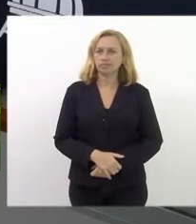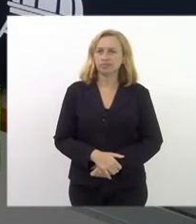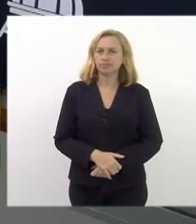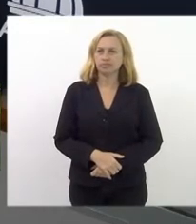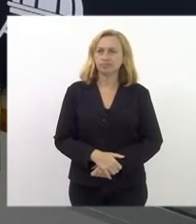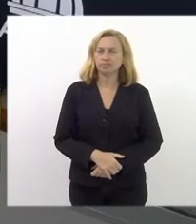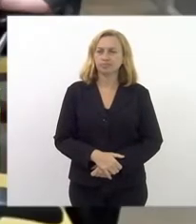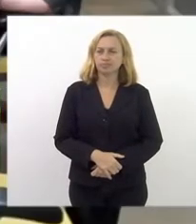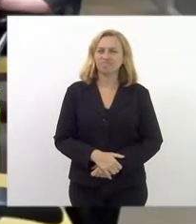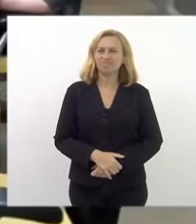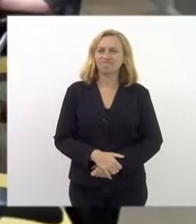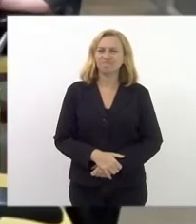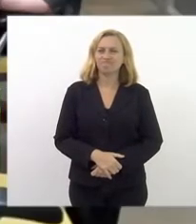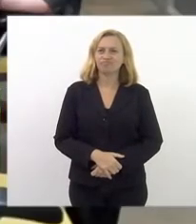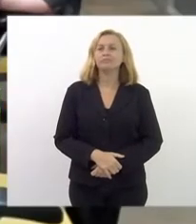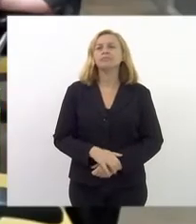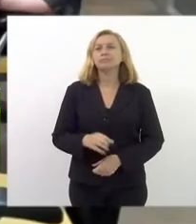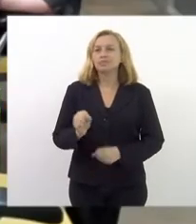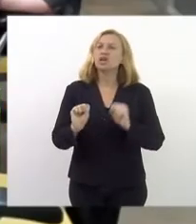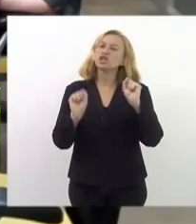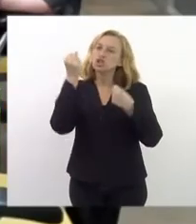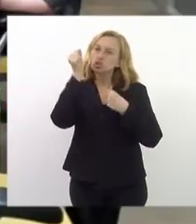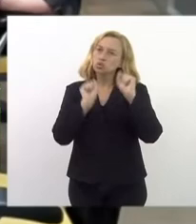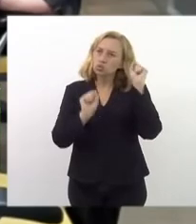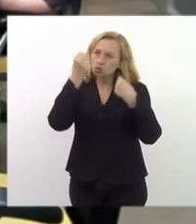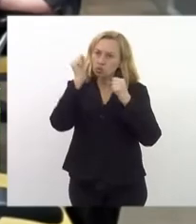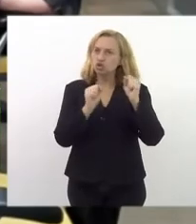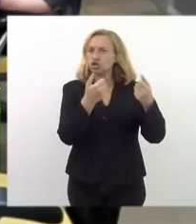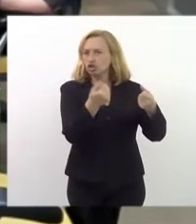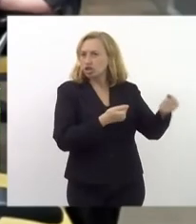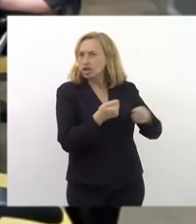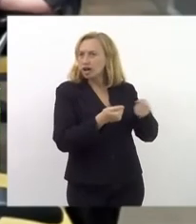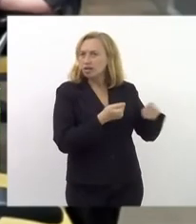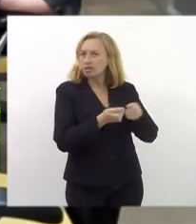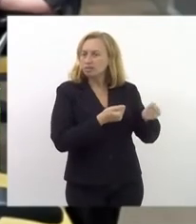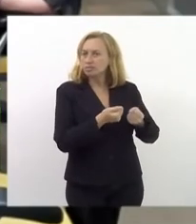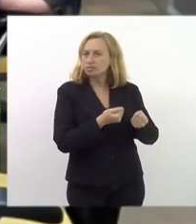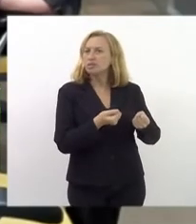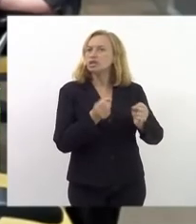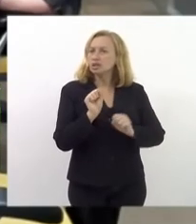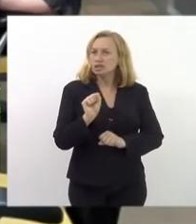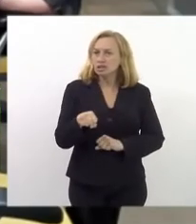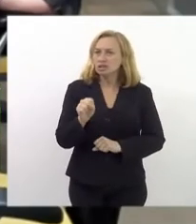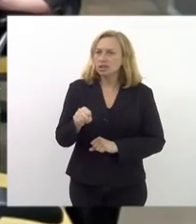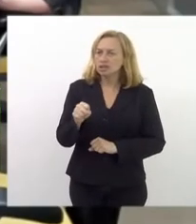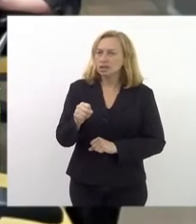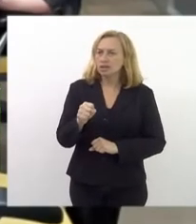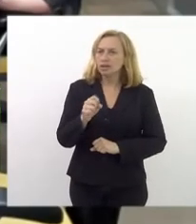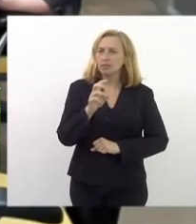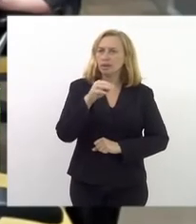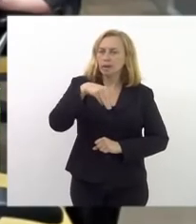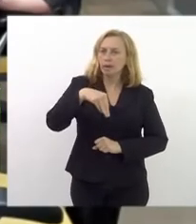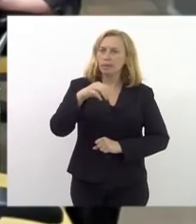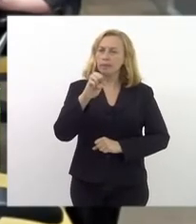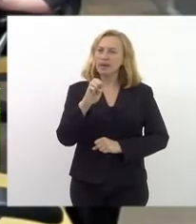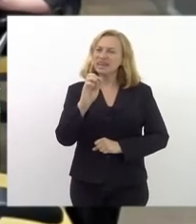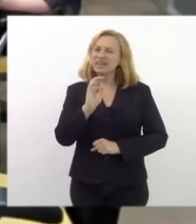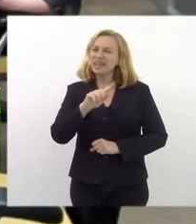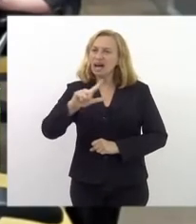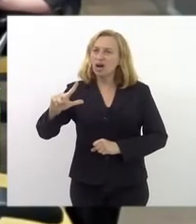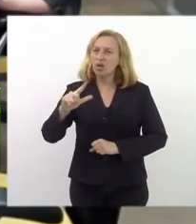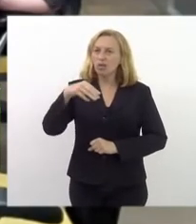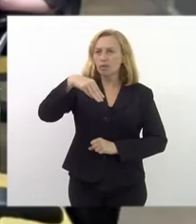Indústria... retomada um pouco. Aço e indústria automobilística. Metal mecânico ali? Sim, sim. Isso, metal mecânico. Metal mecânico, a